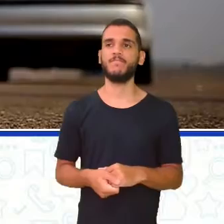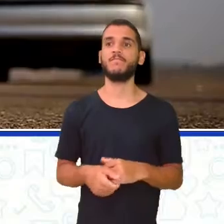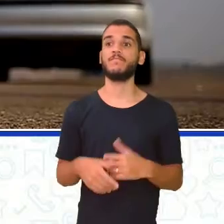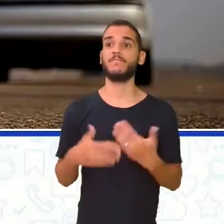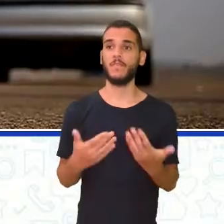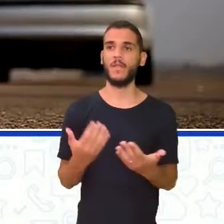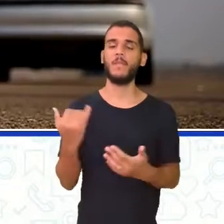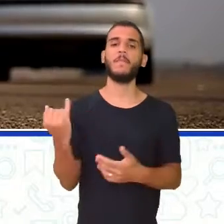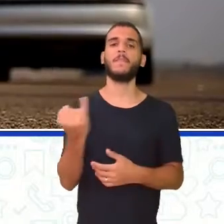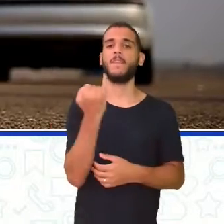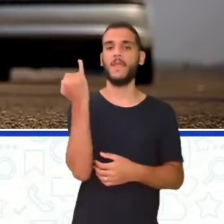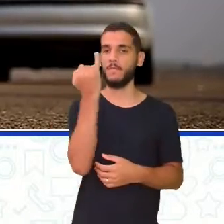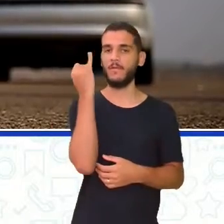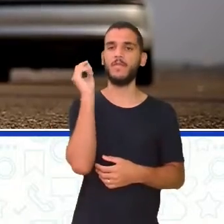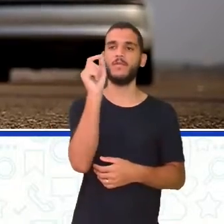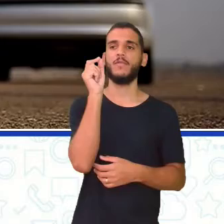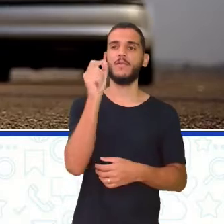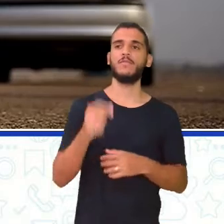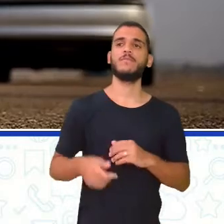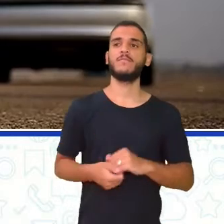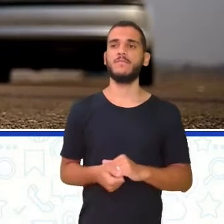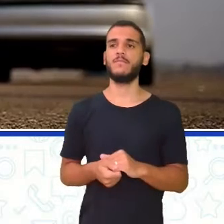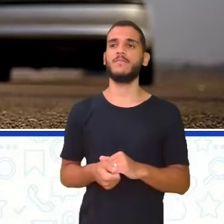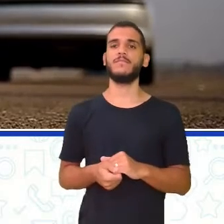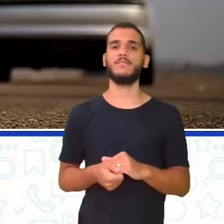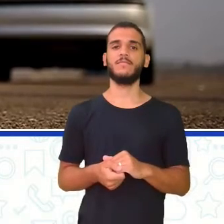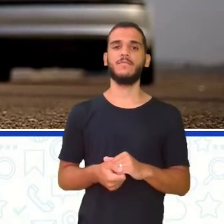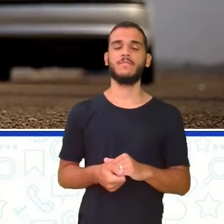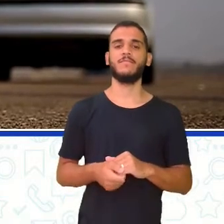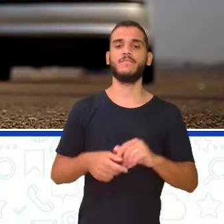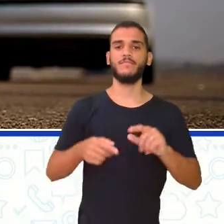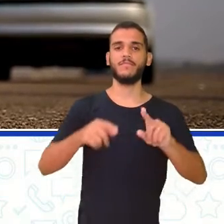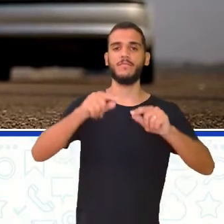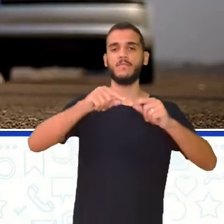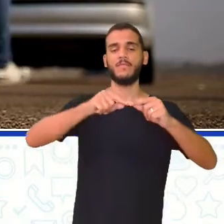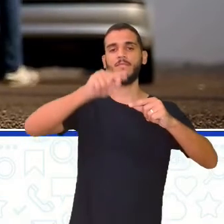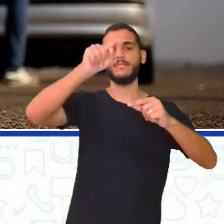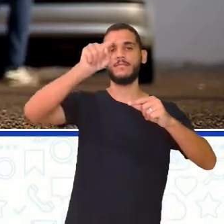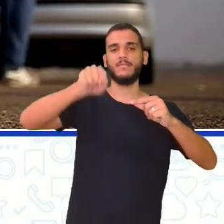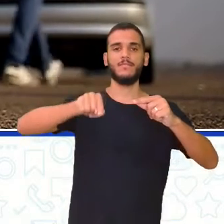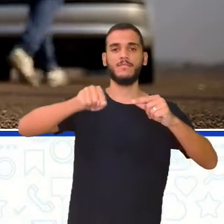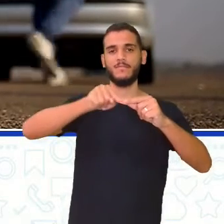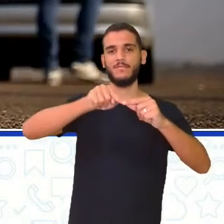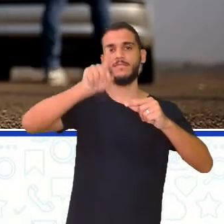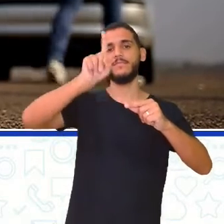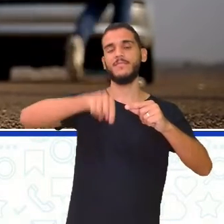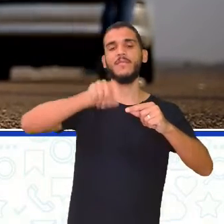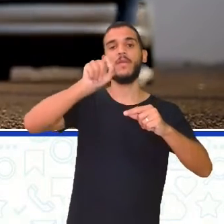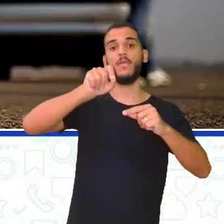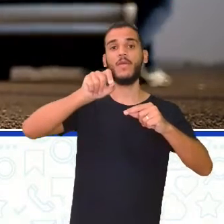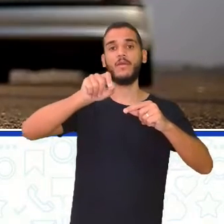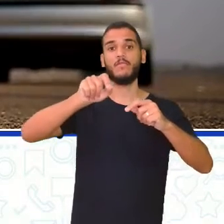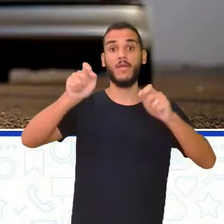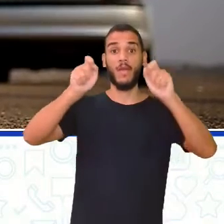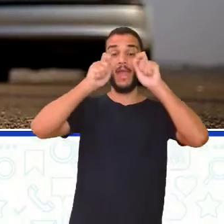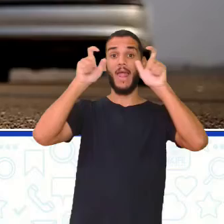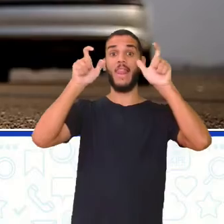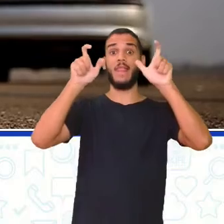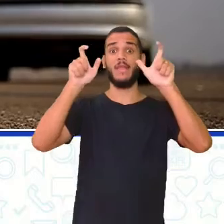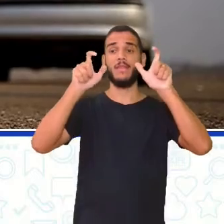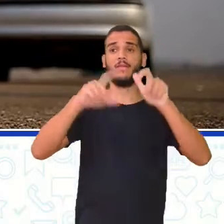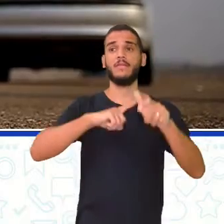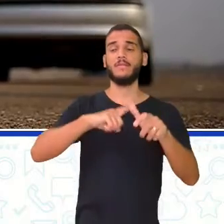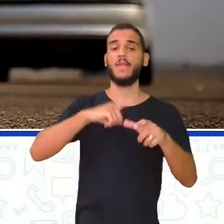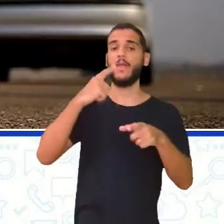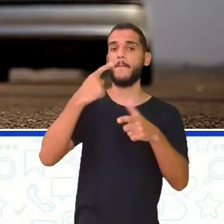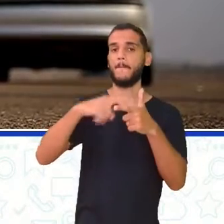super importante. O triângulo é um alerta, tá? Avisa que tem um problema à frente,